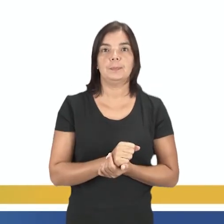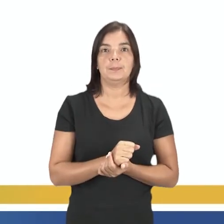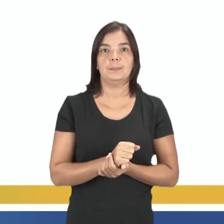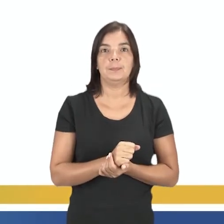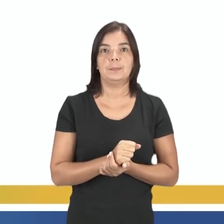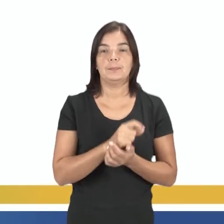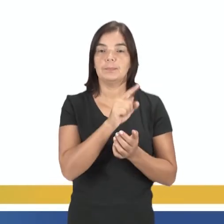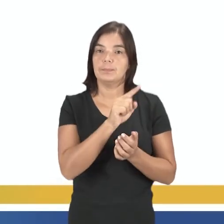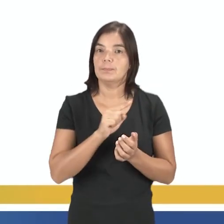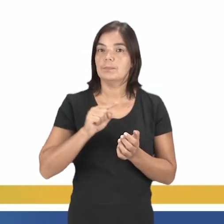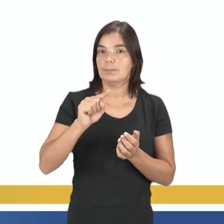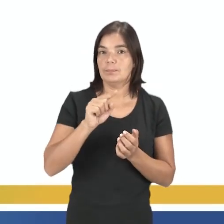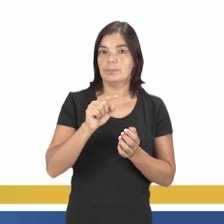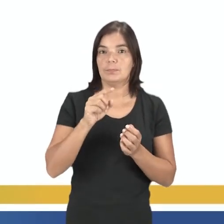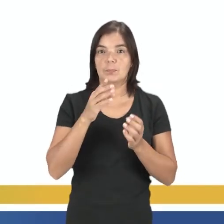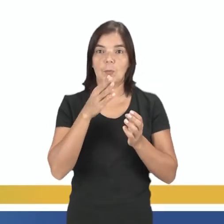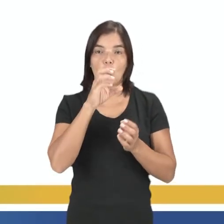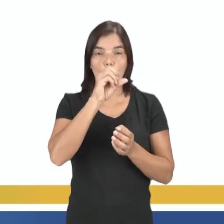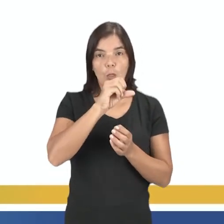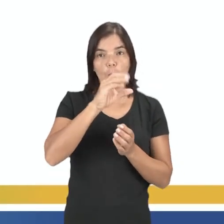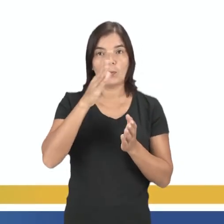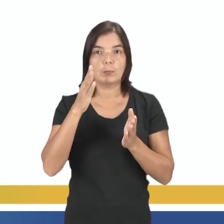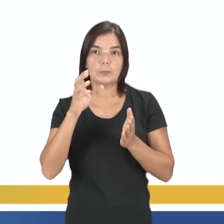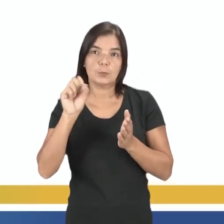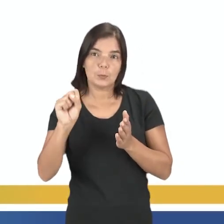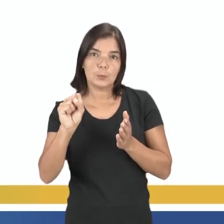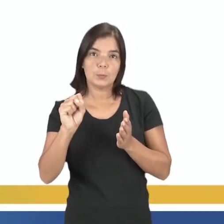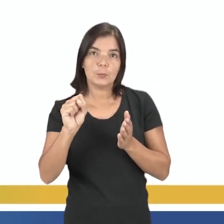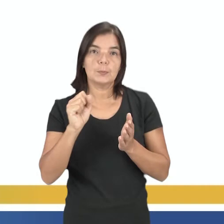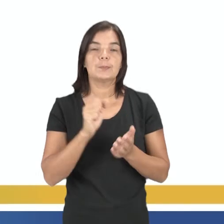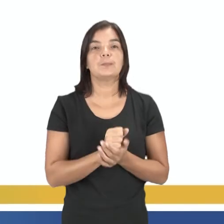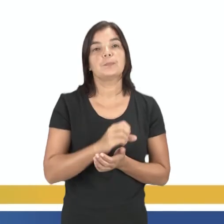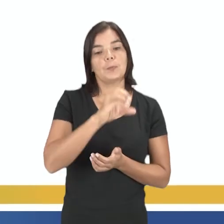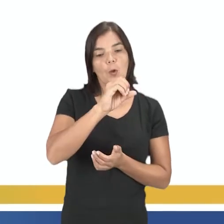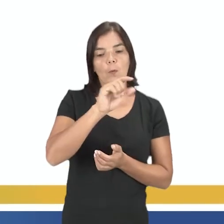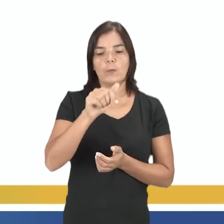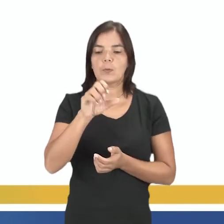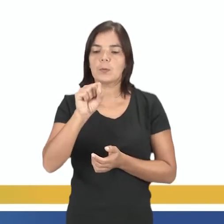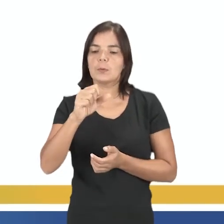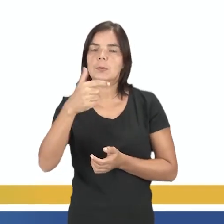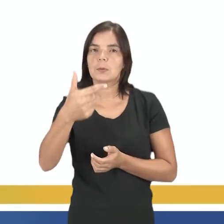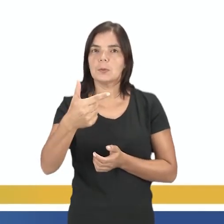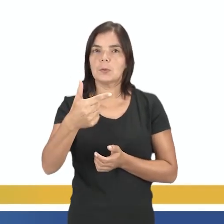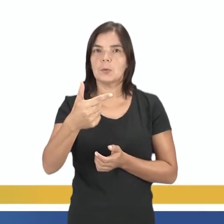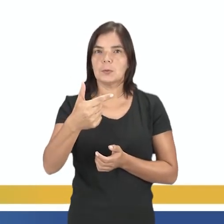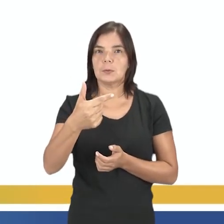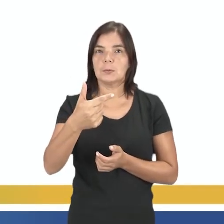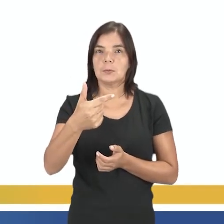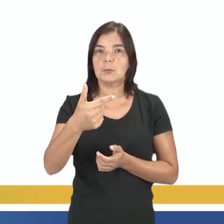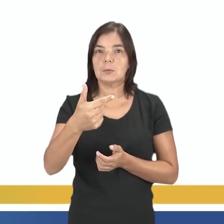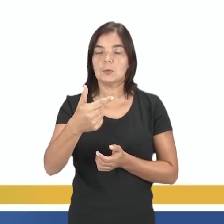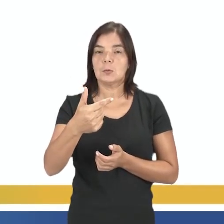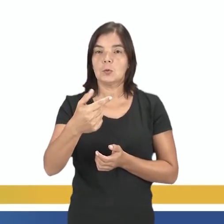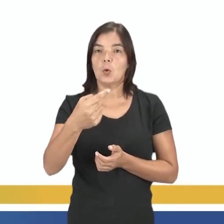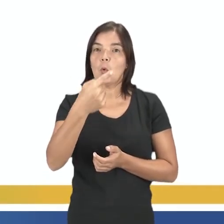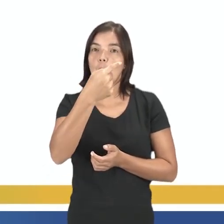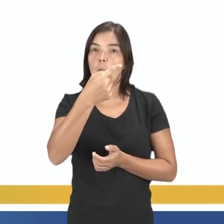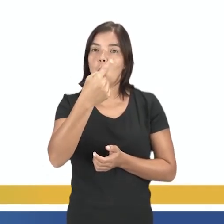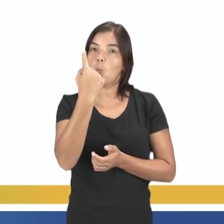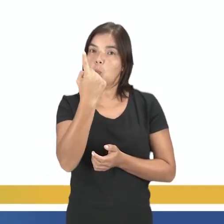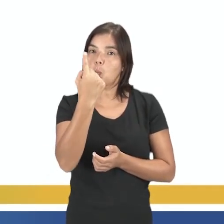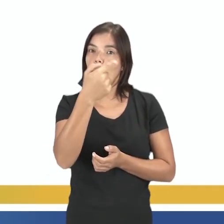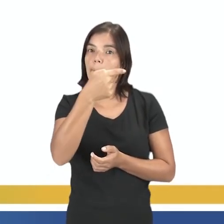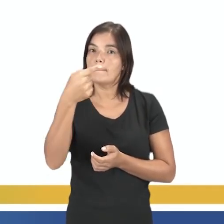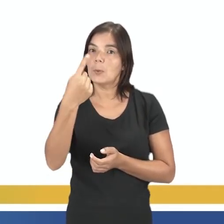quando você anda para a direita, fica entre o 9 e o 8, ok, 9,82. E no expoente vai ficar 1 menos 1.